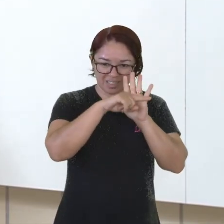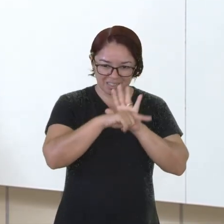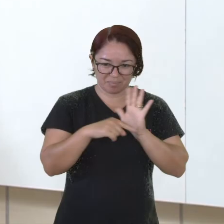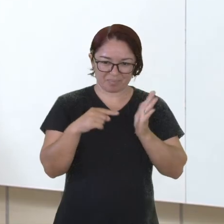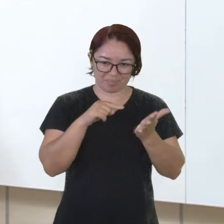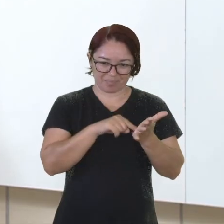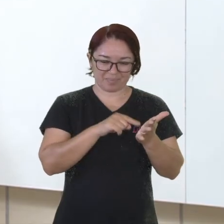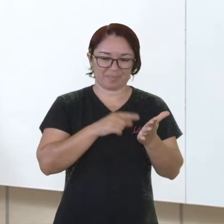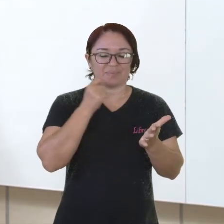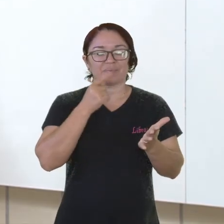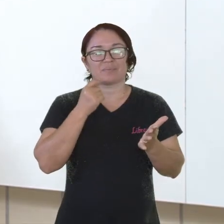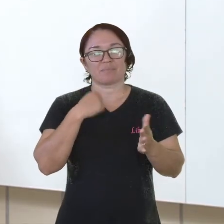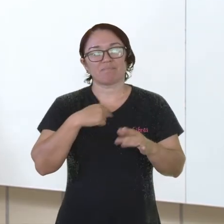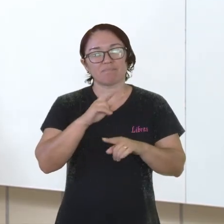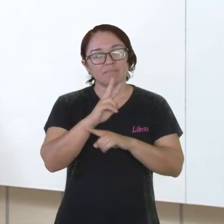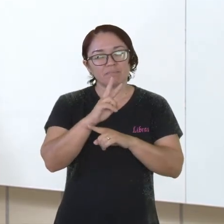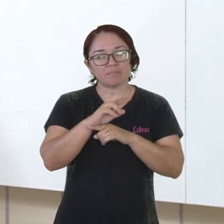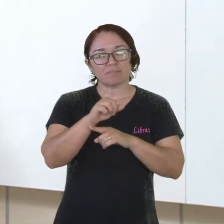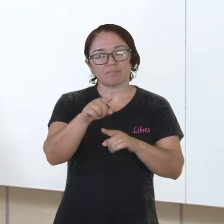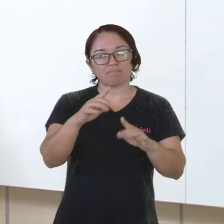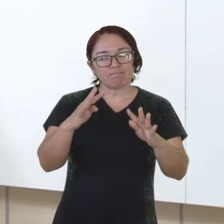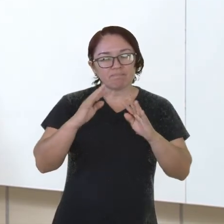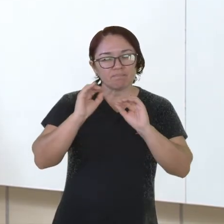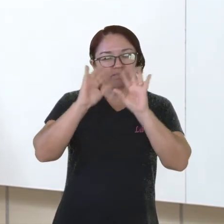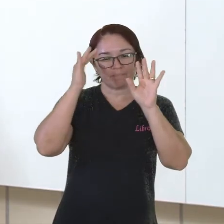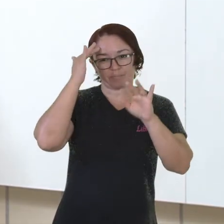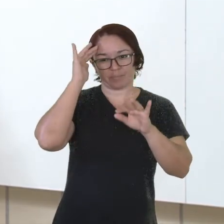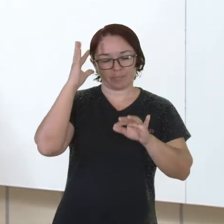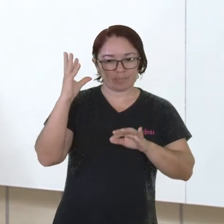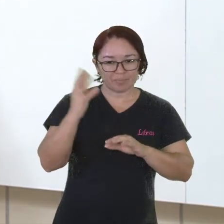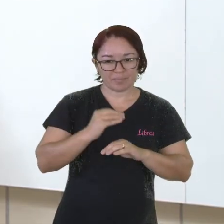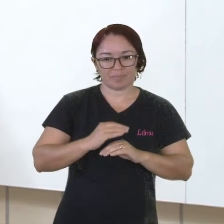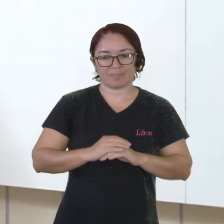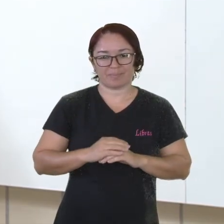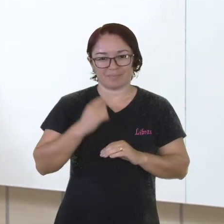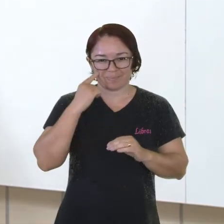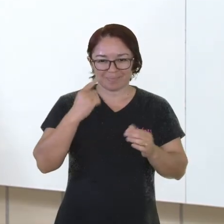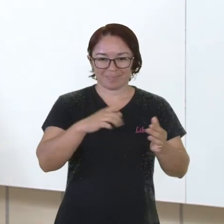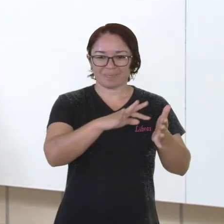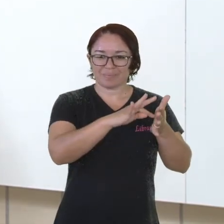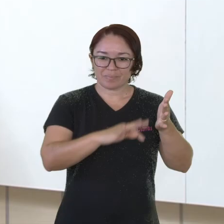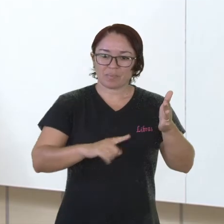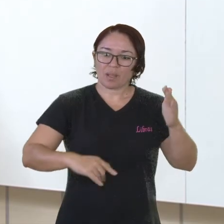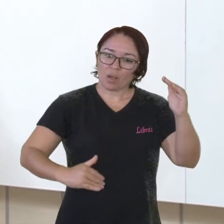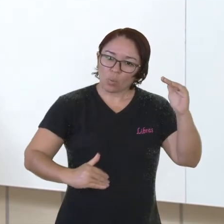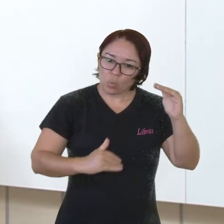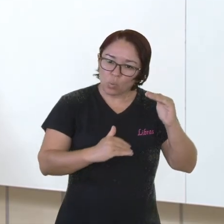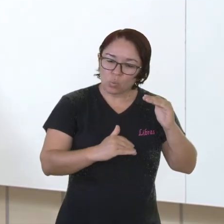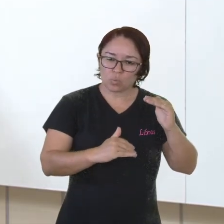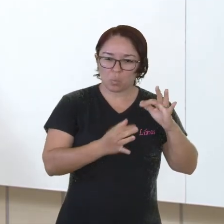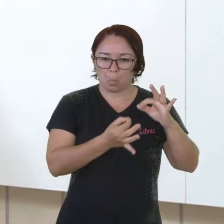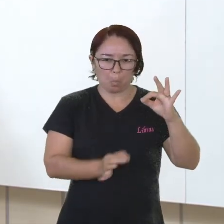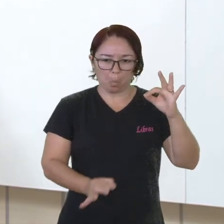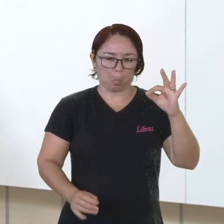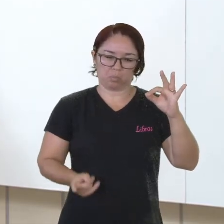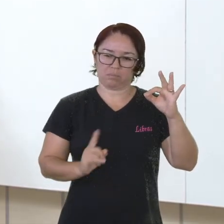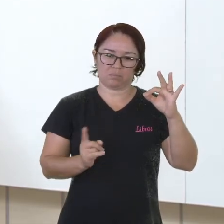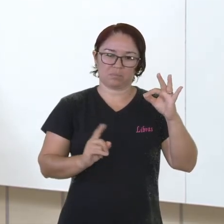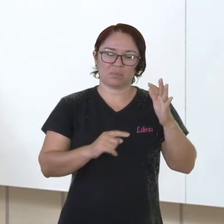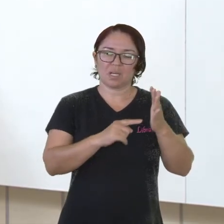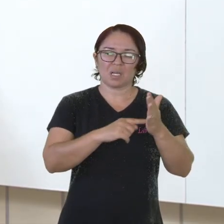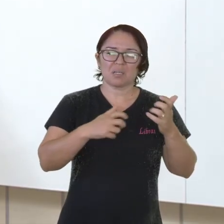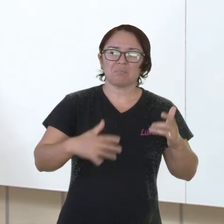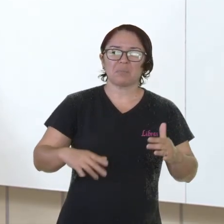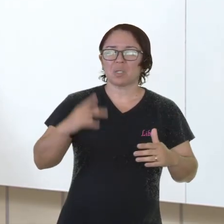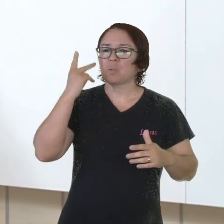humorística. Espero que vocês tenham compreendido e entendido. Viram que ele é um texto curto, não é verdade? Que conta acontecimentos do